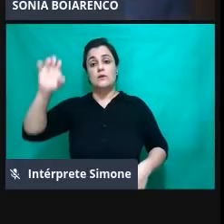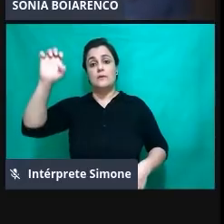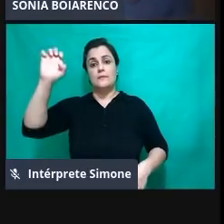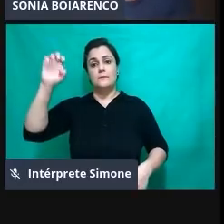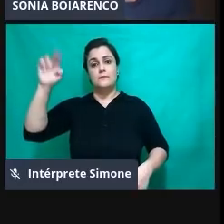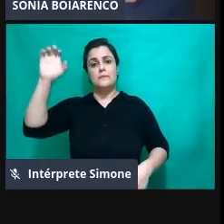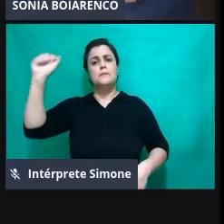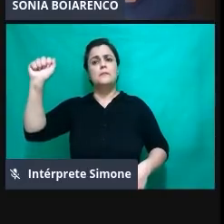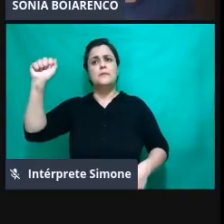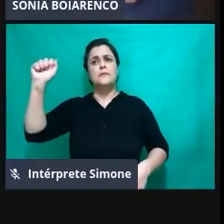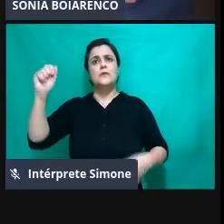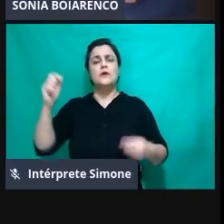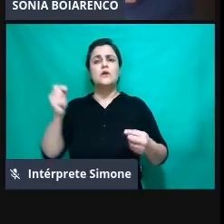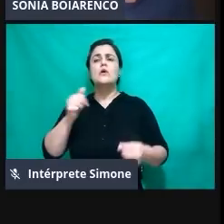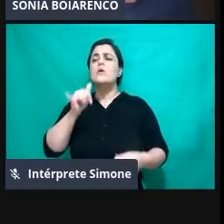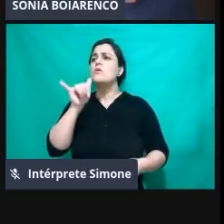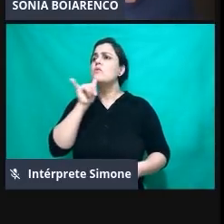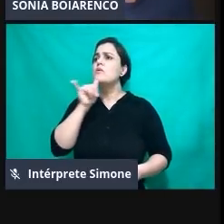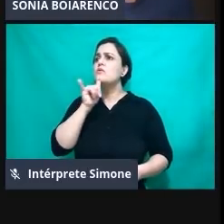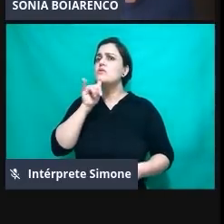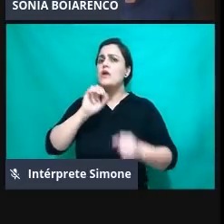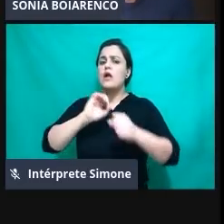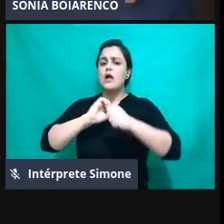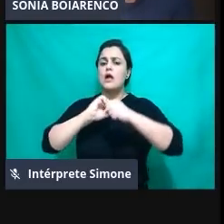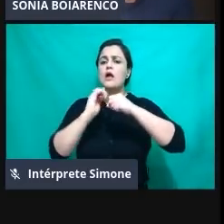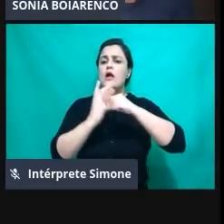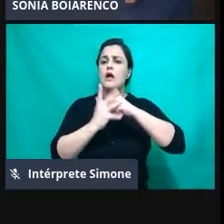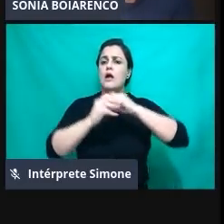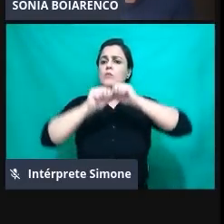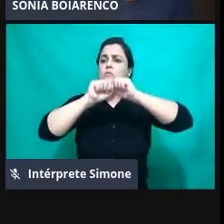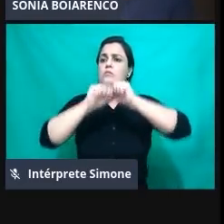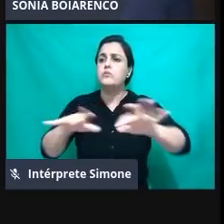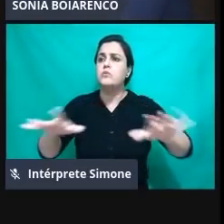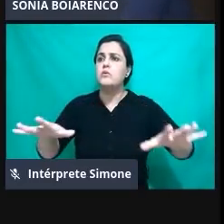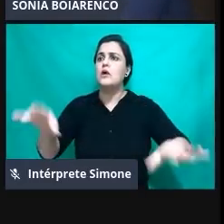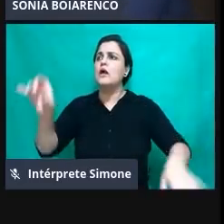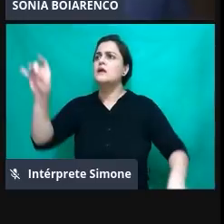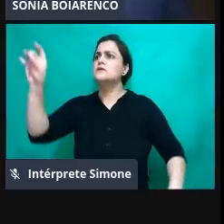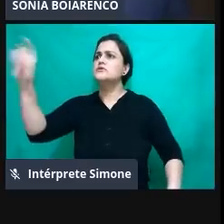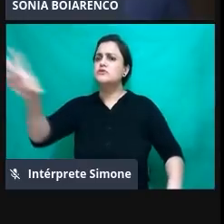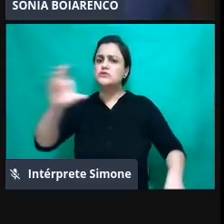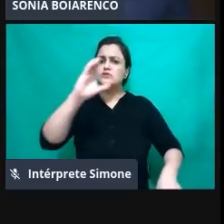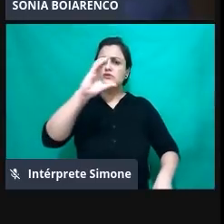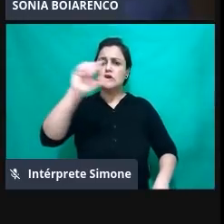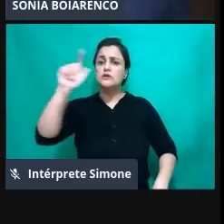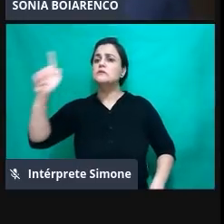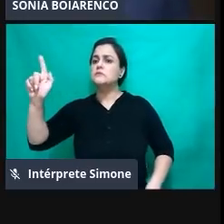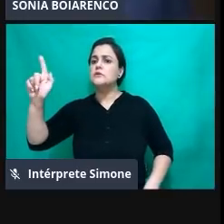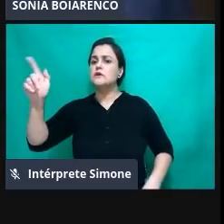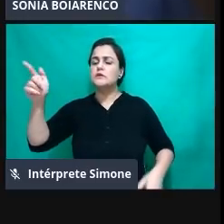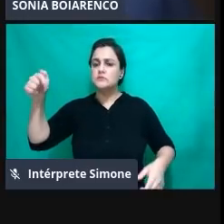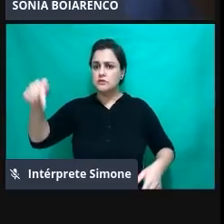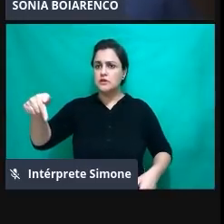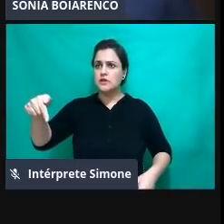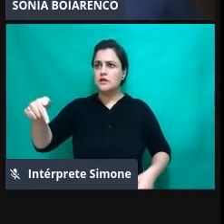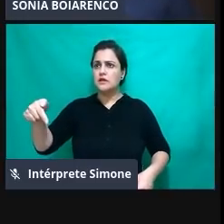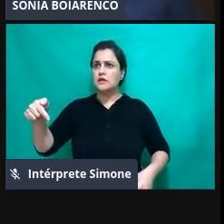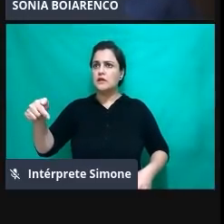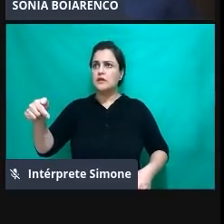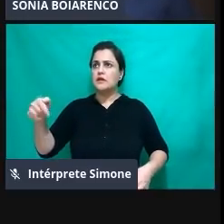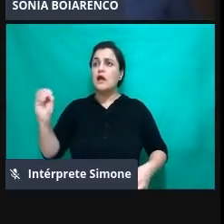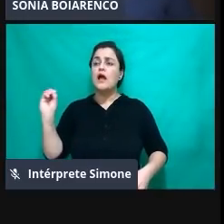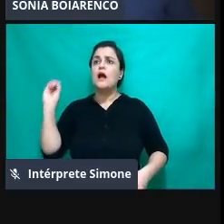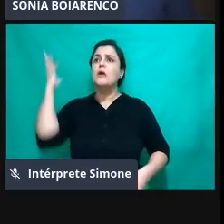ela aconteceu só em Campo Grande? Ela está acontecendo só em Campo Grande? Ela está acontecendo no Brasil? Ela está acontecendo